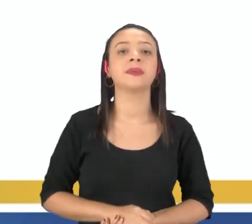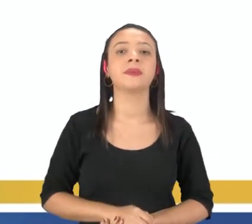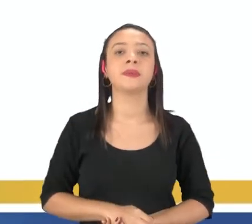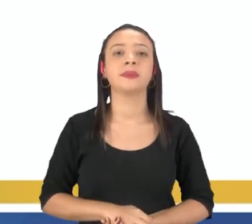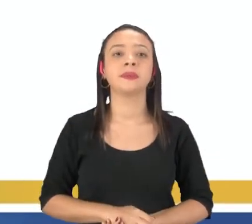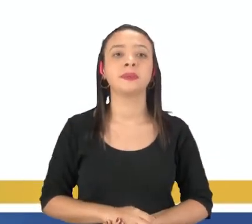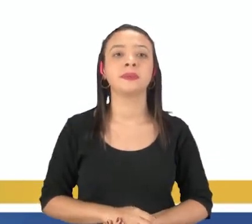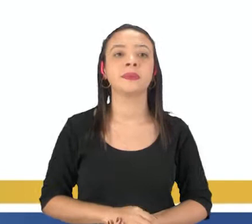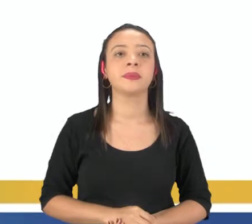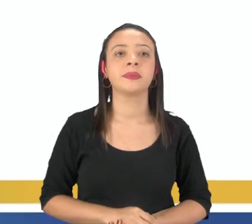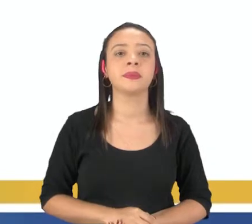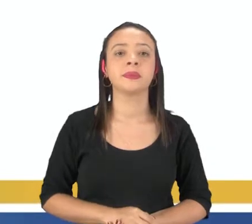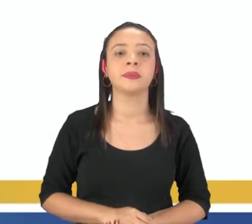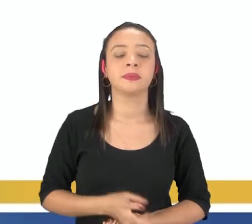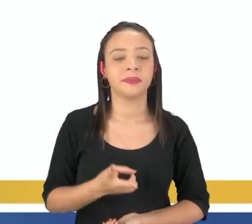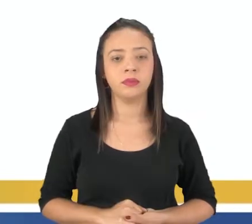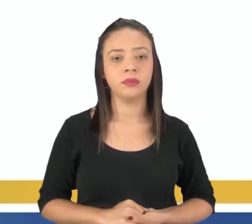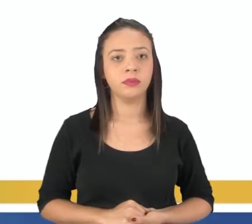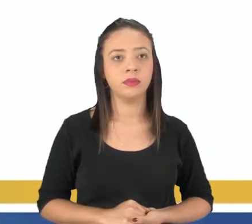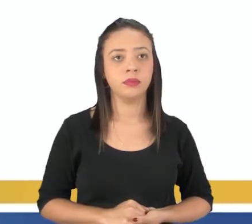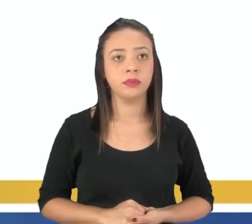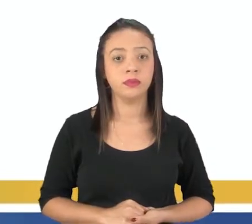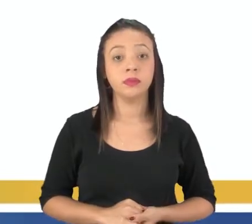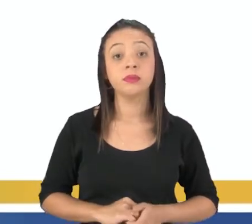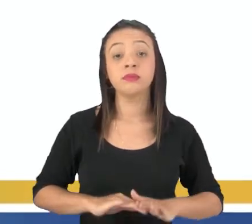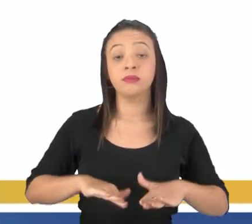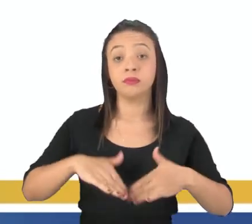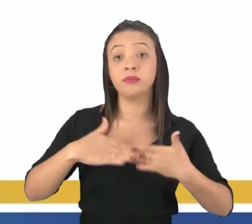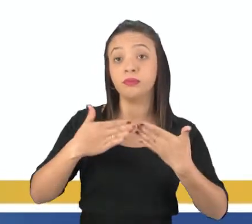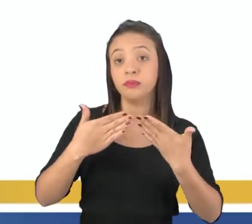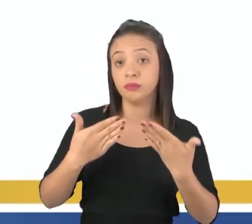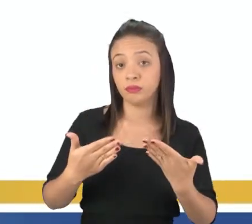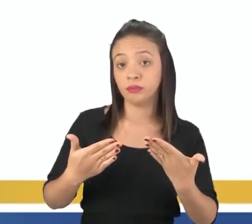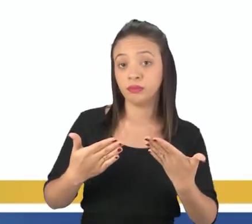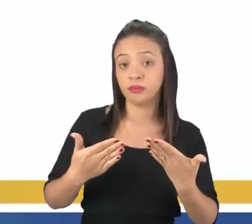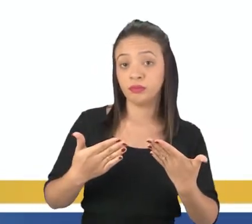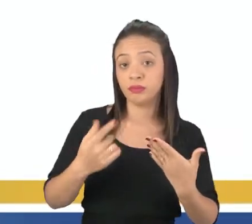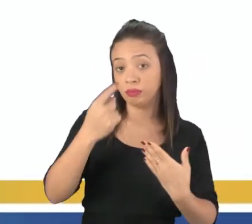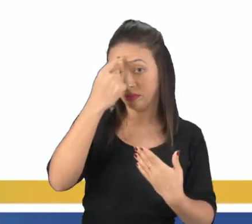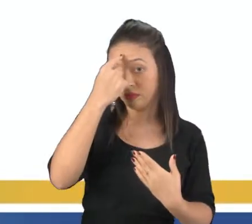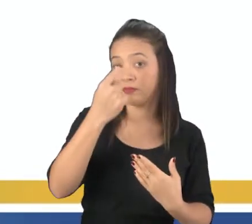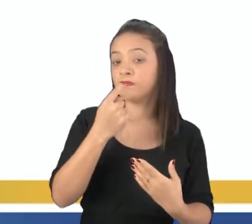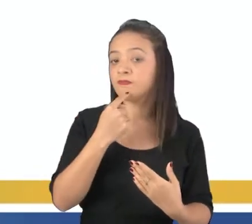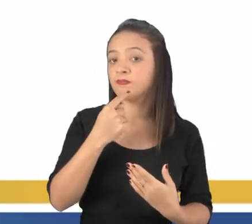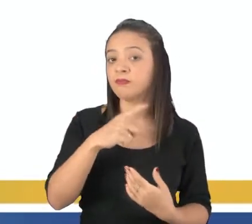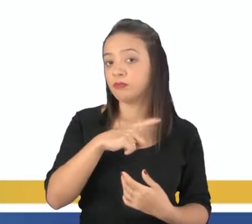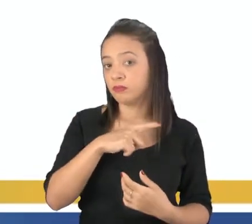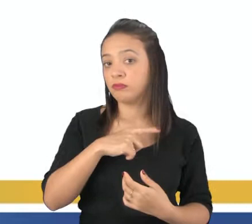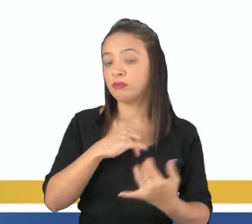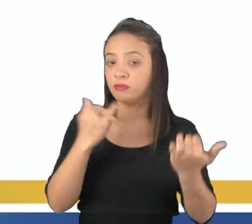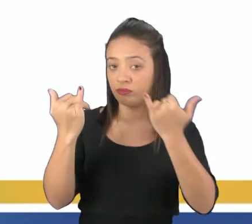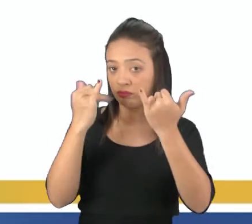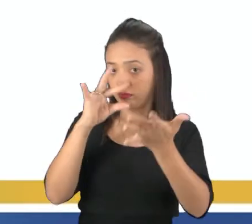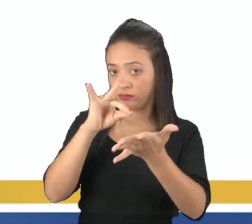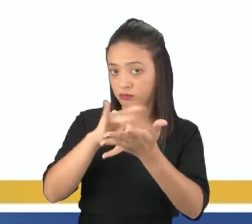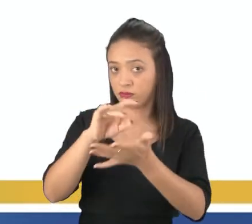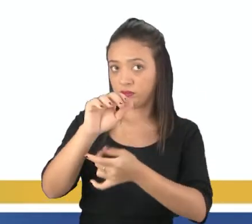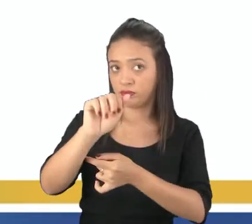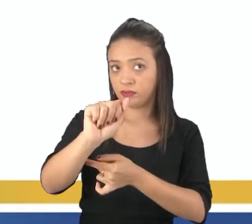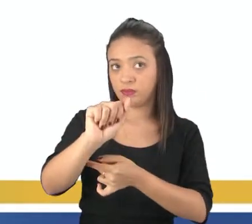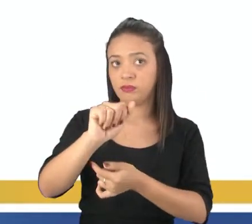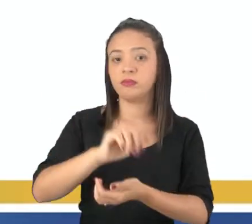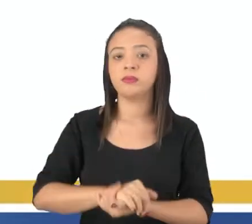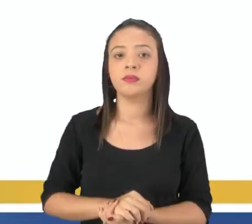fração vamos dar continuidade quais dos itens a seguir possui informações verdadeiras letra